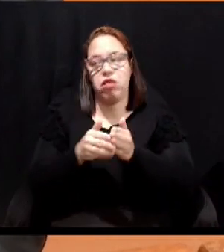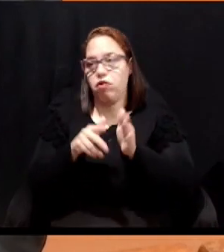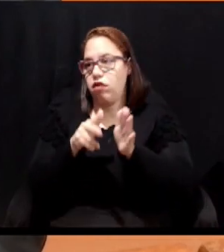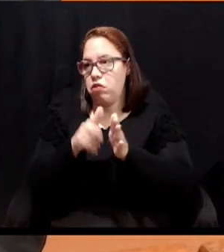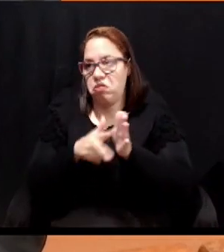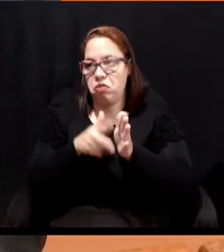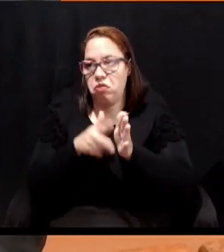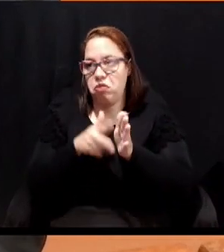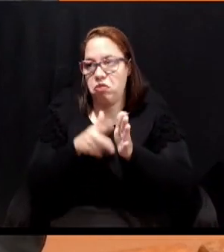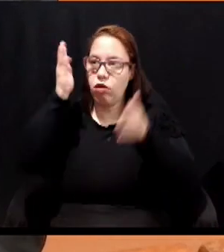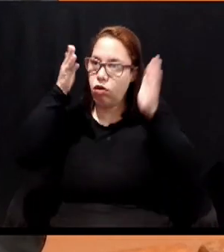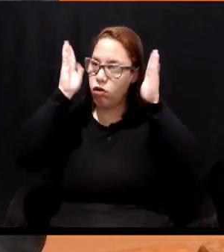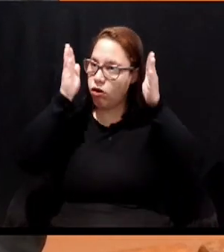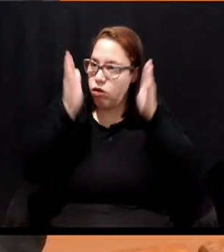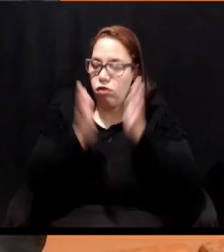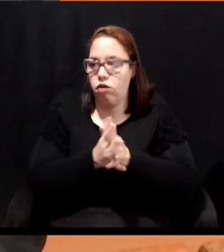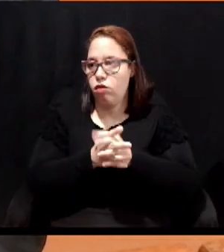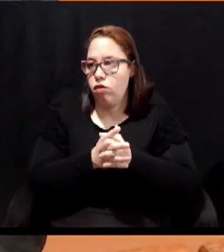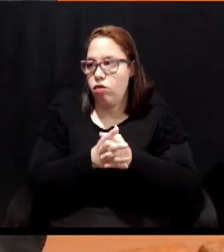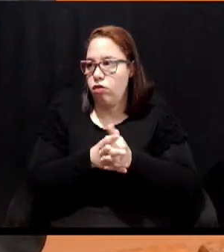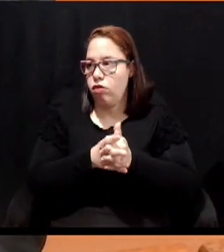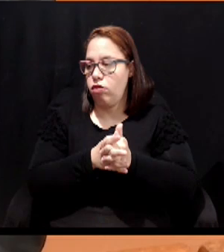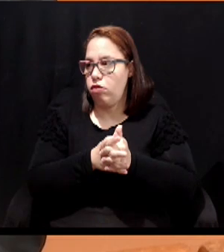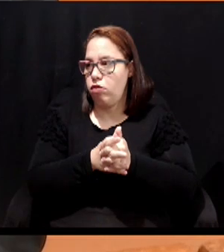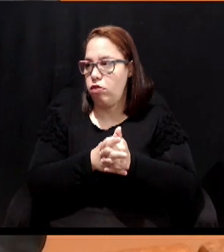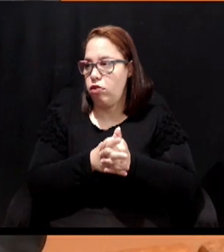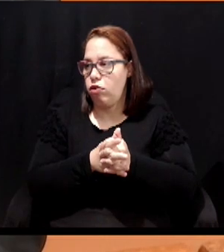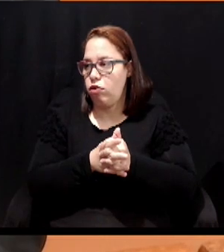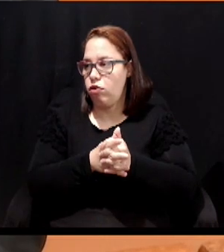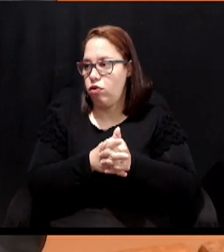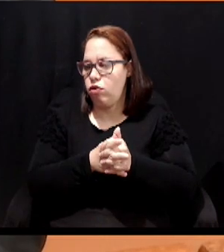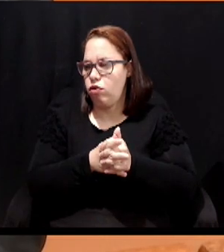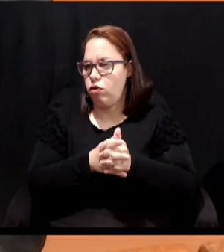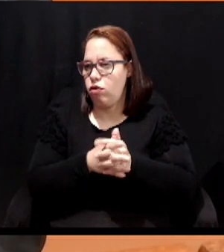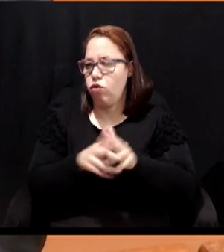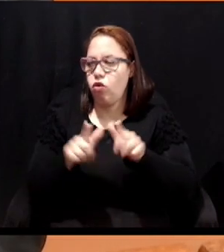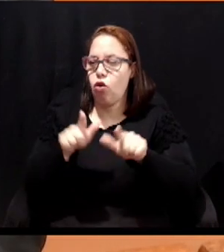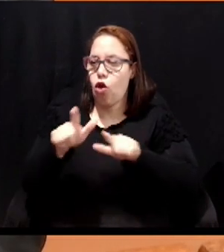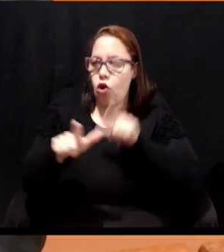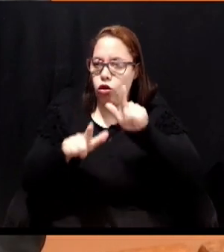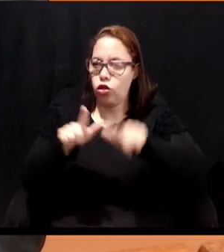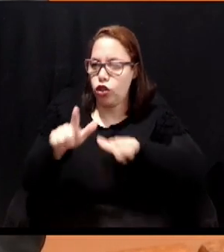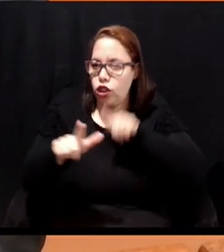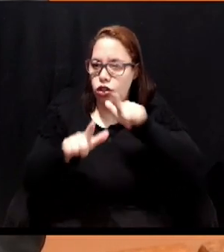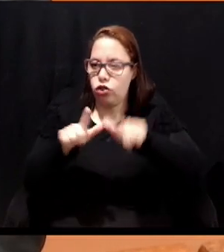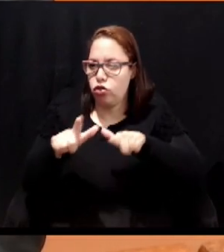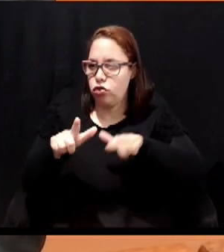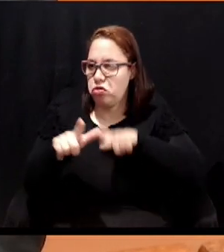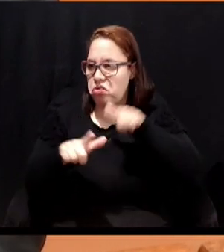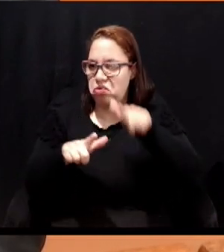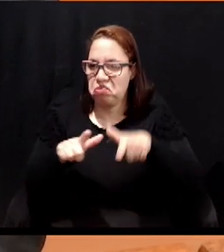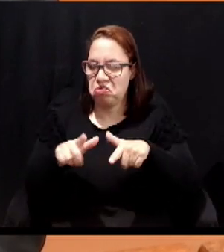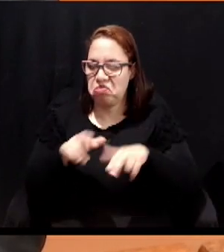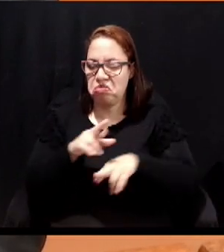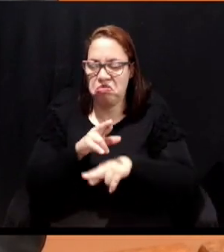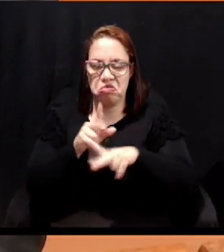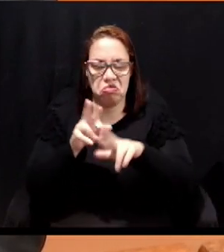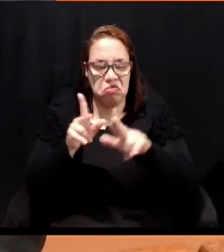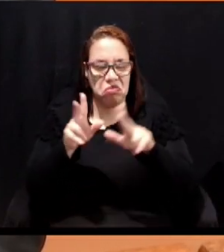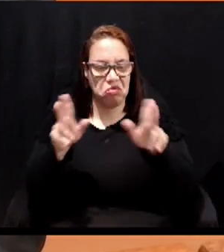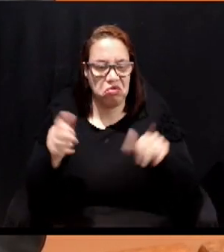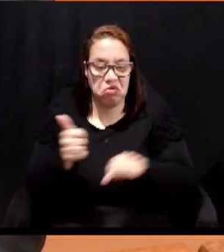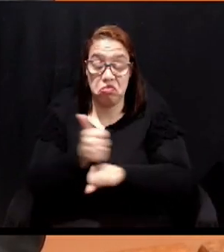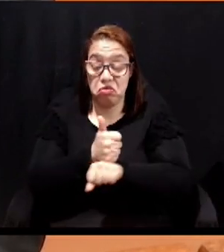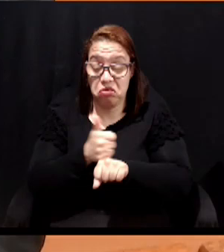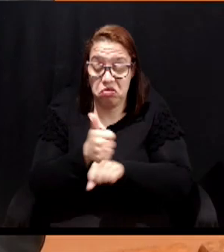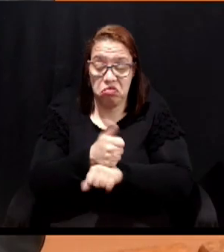os operadores econômicos, operador logístico, várias categorias, né, que